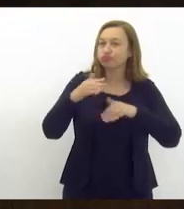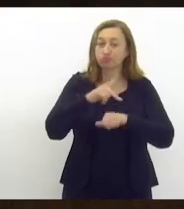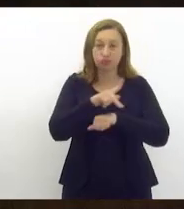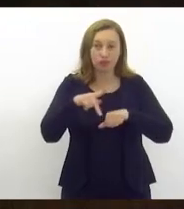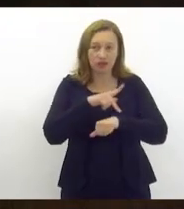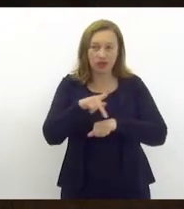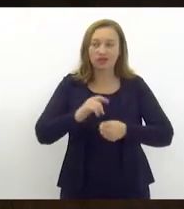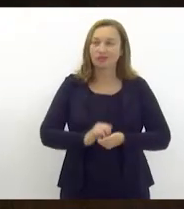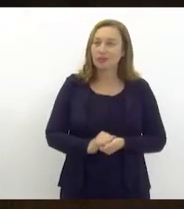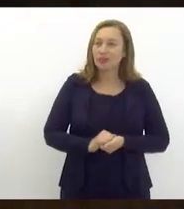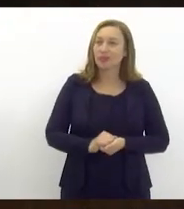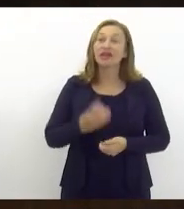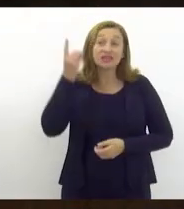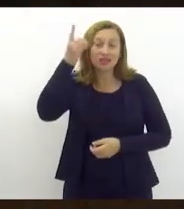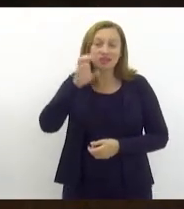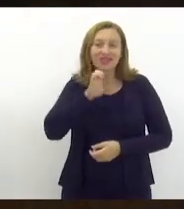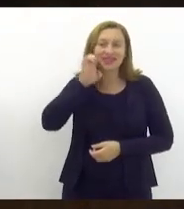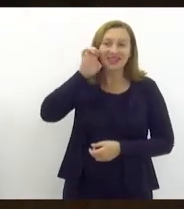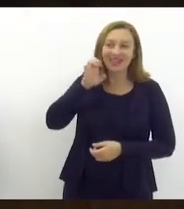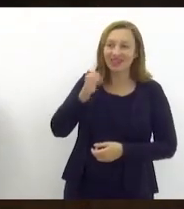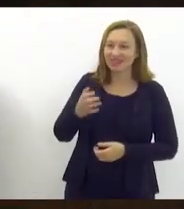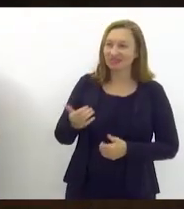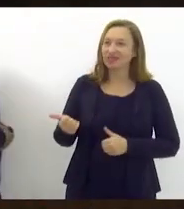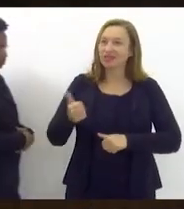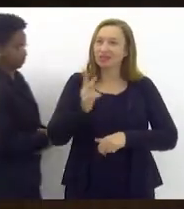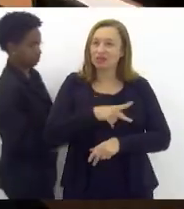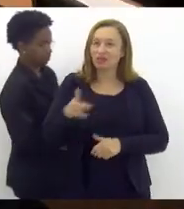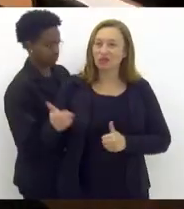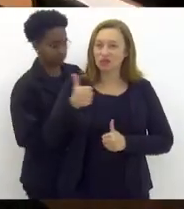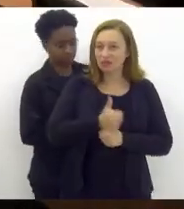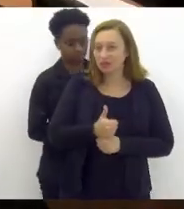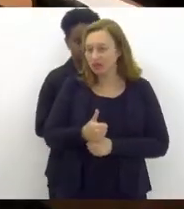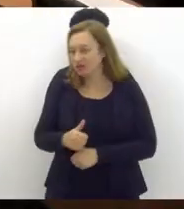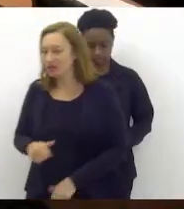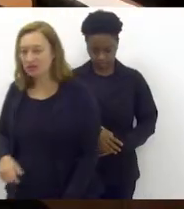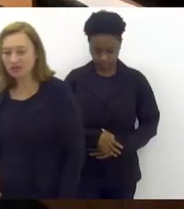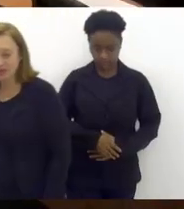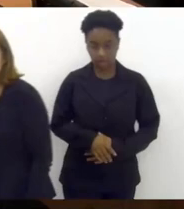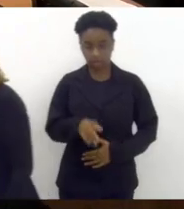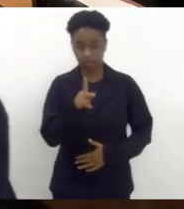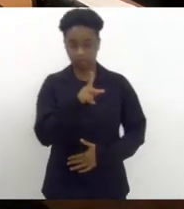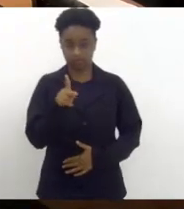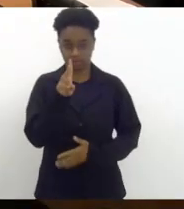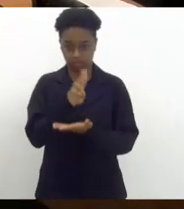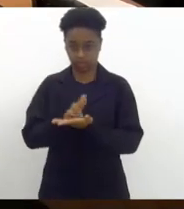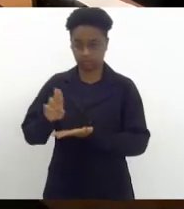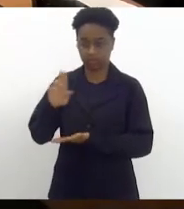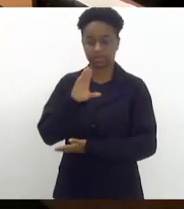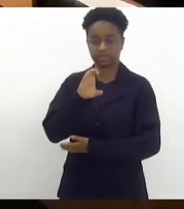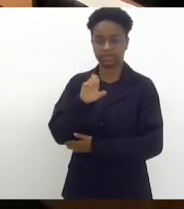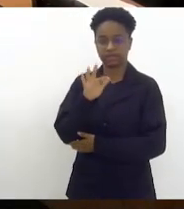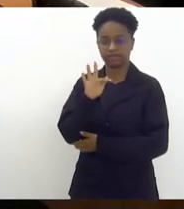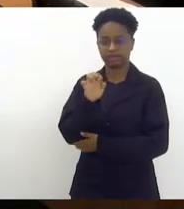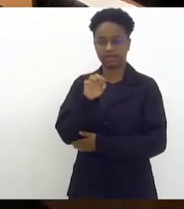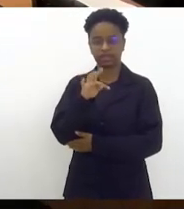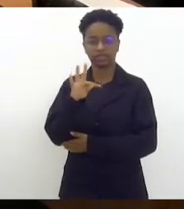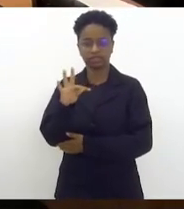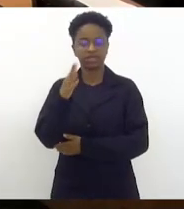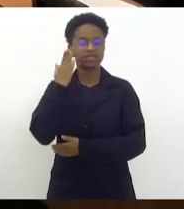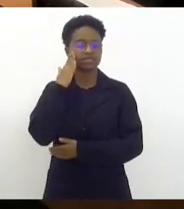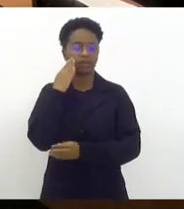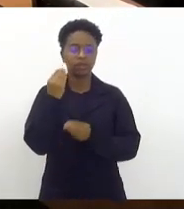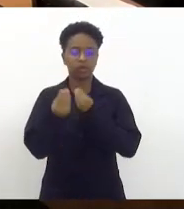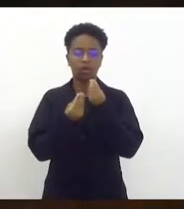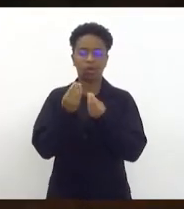país. Deputada Élica, a senhora que é professora universitária do CEFET, sabe também da grande vitória que foi o